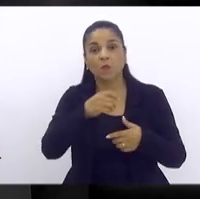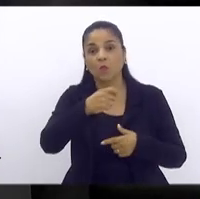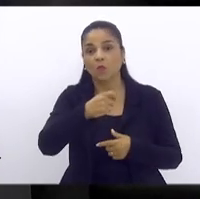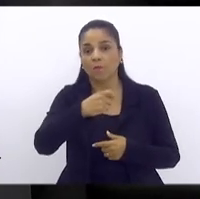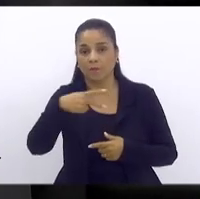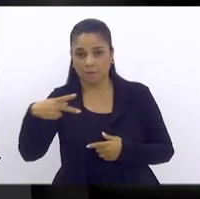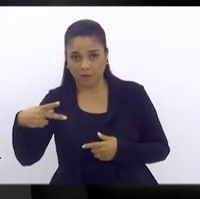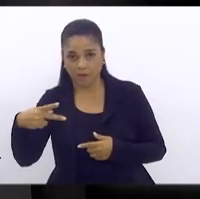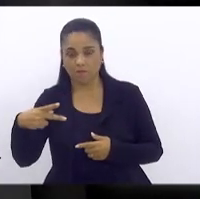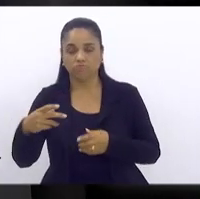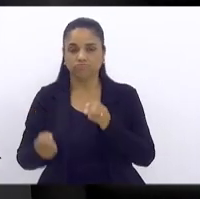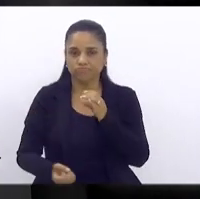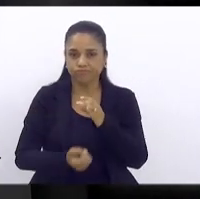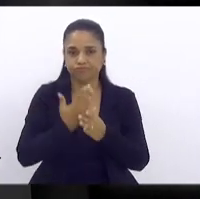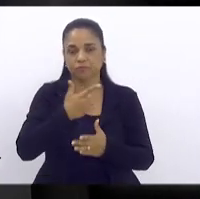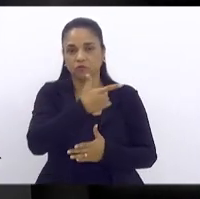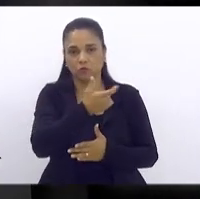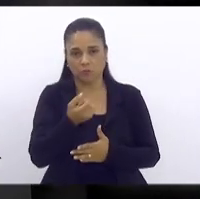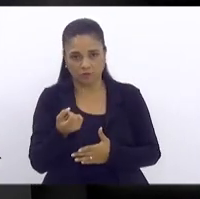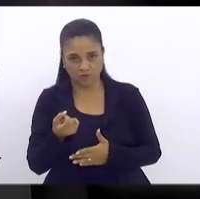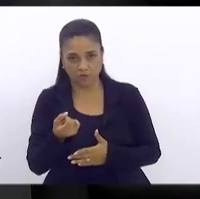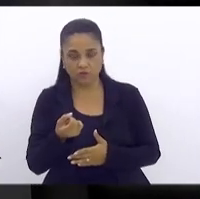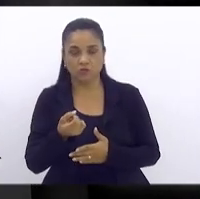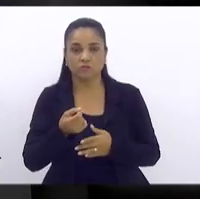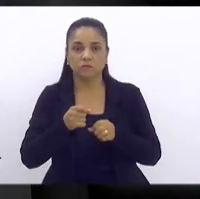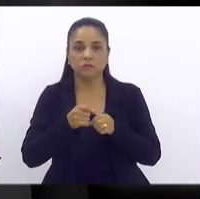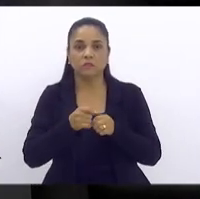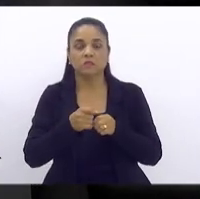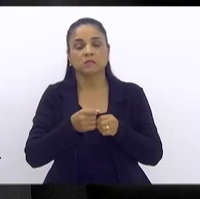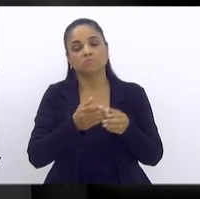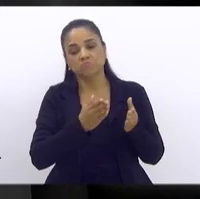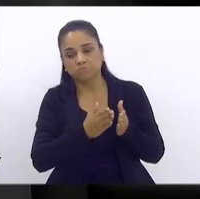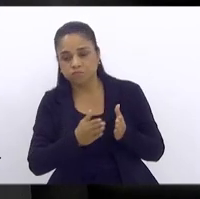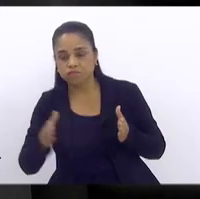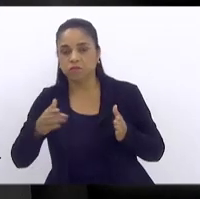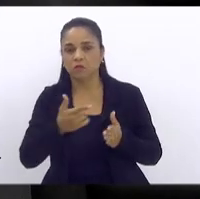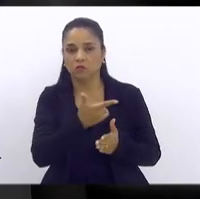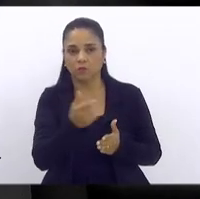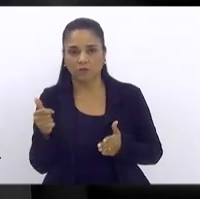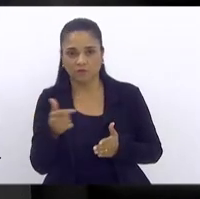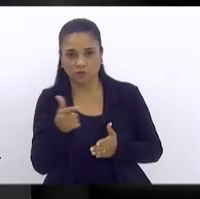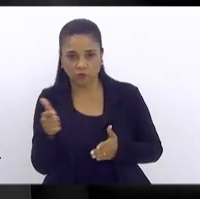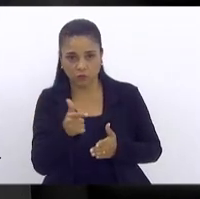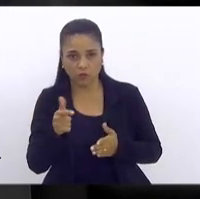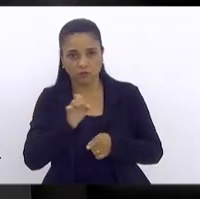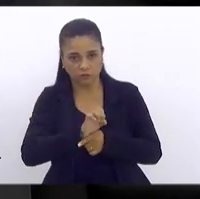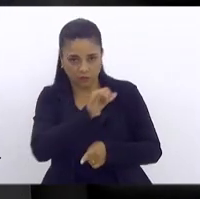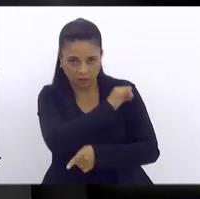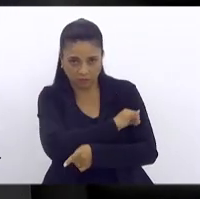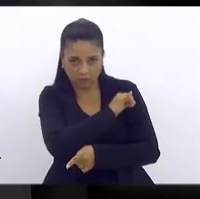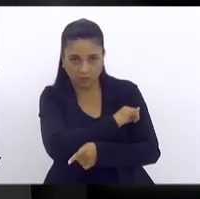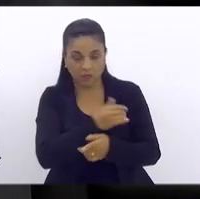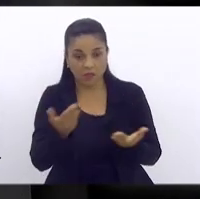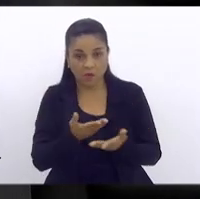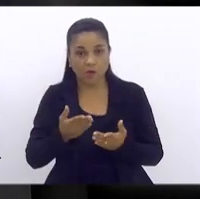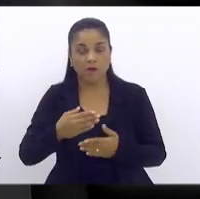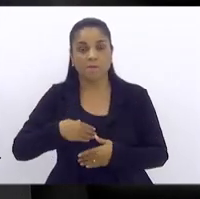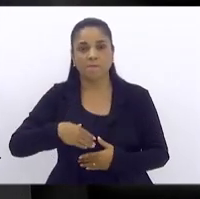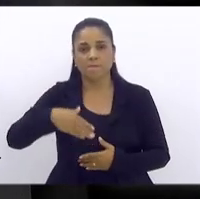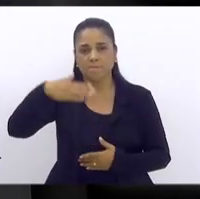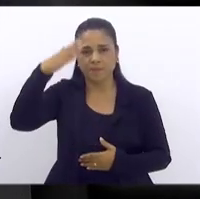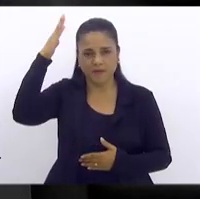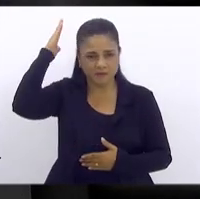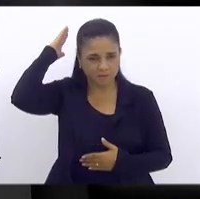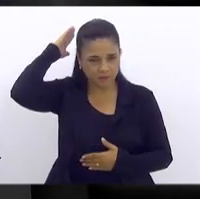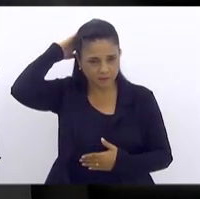aplicativo em 2020, né, expandiu para 2022 para todo o estado, e também agora esse ano a gente expandiu para Paraíba. No